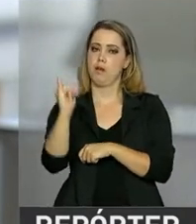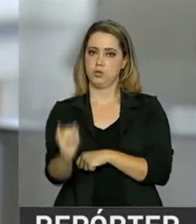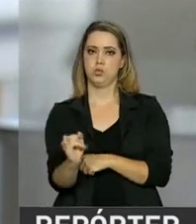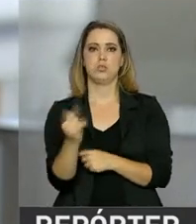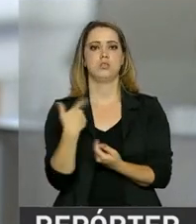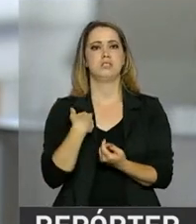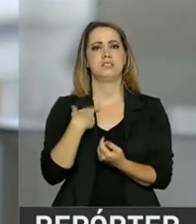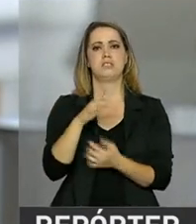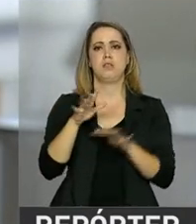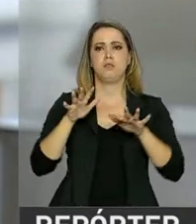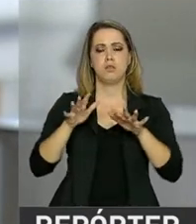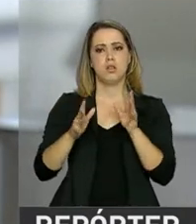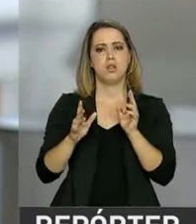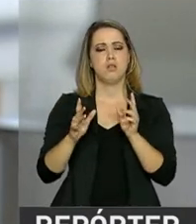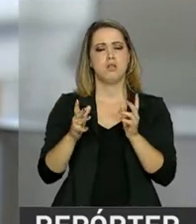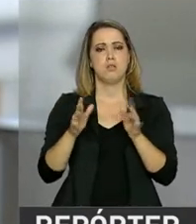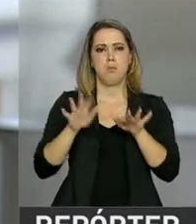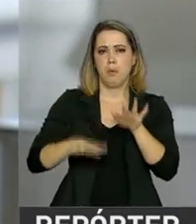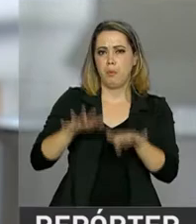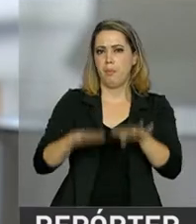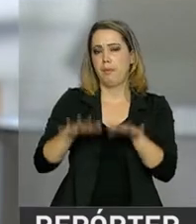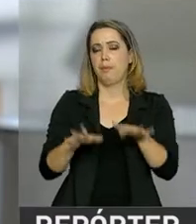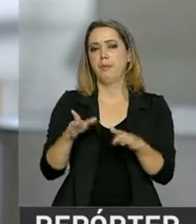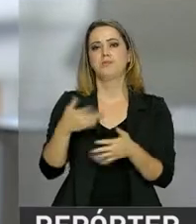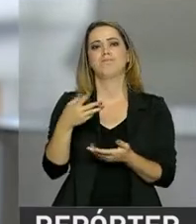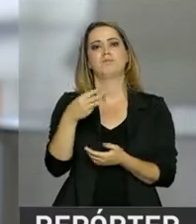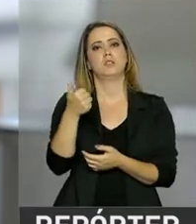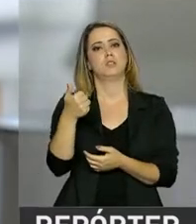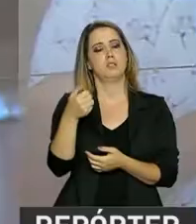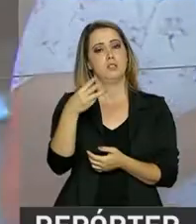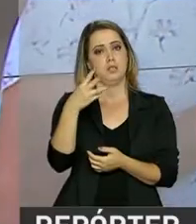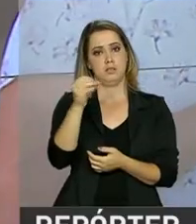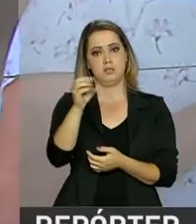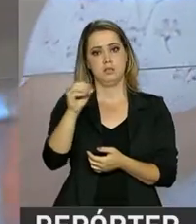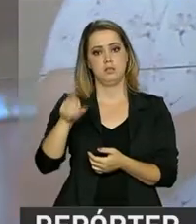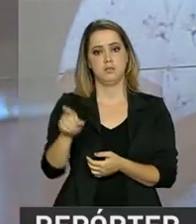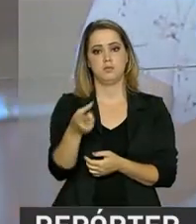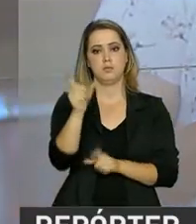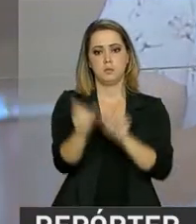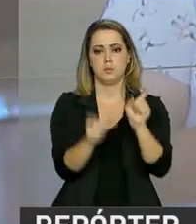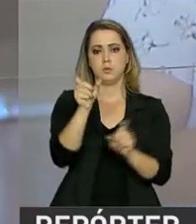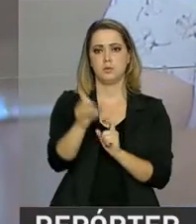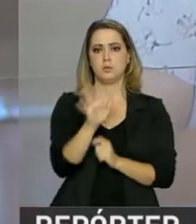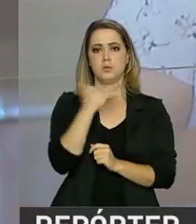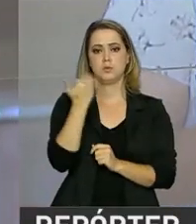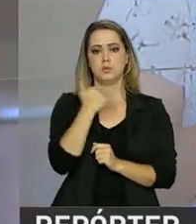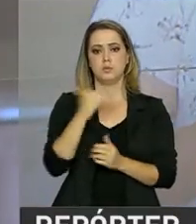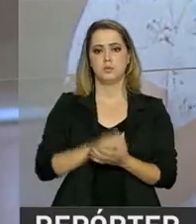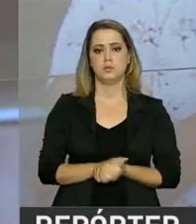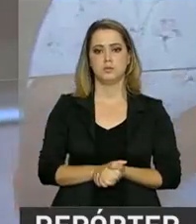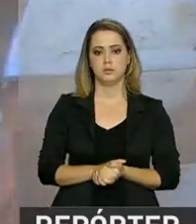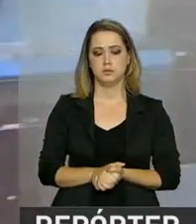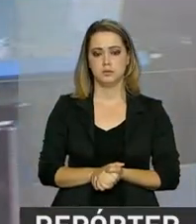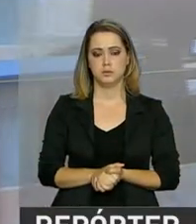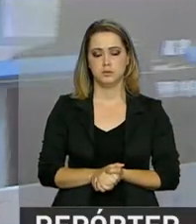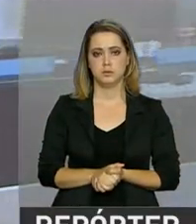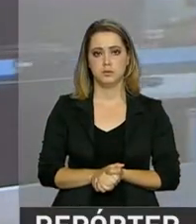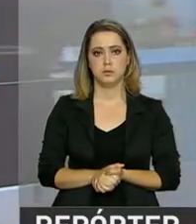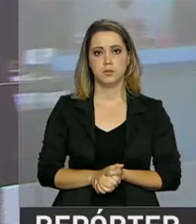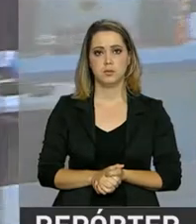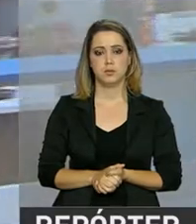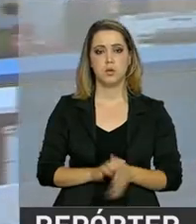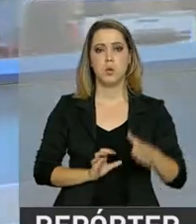deixou aí cerca de 300 mil pessoas mortas. Roberto. Está certo, Luana. Obrigado pelas informações. E